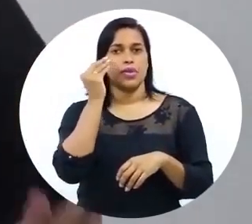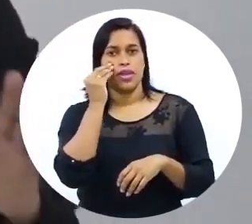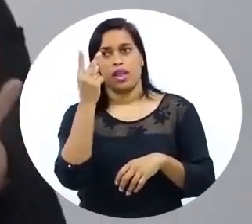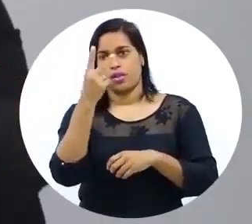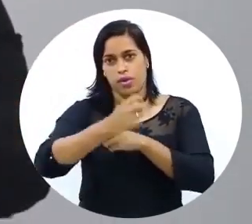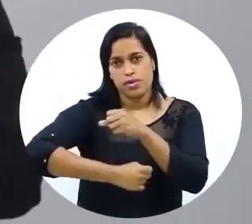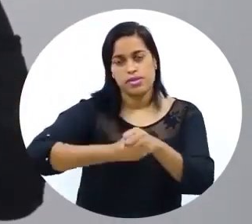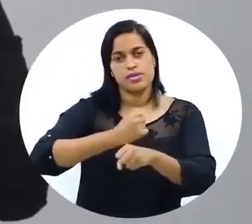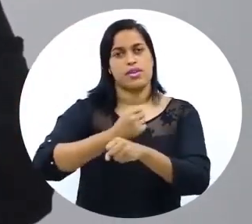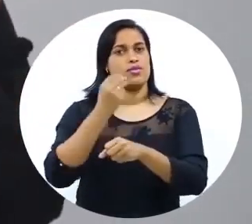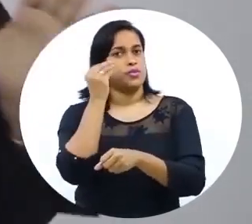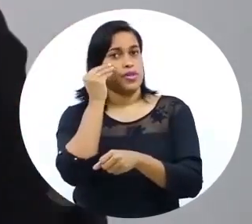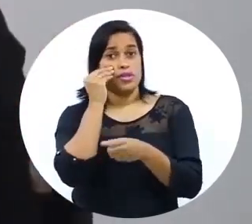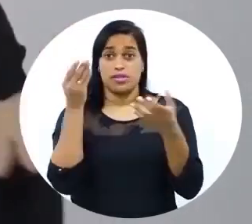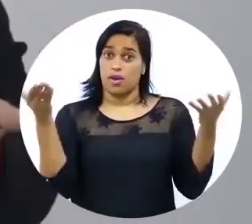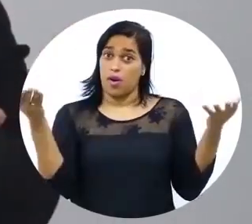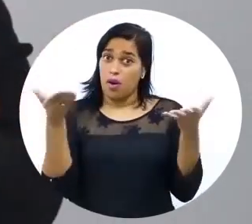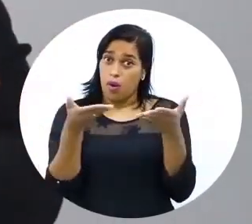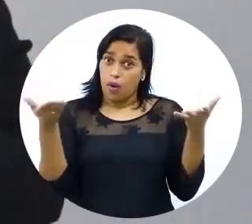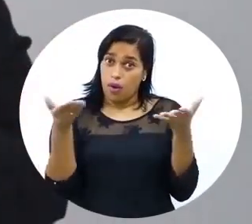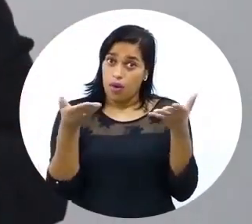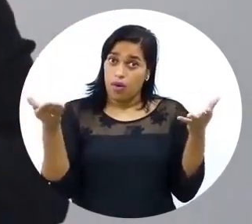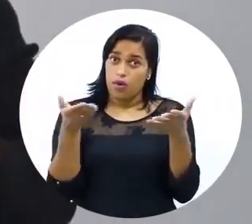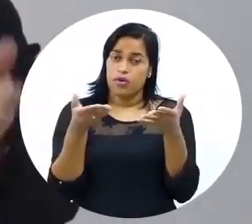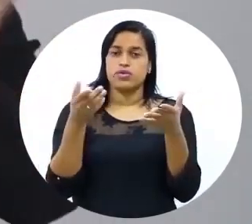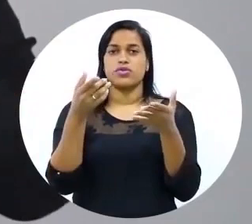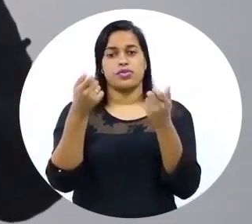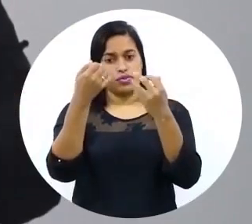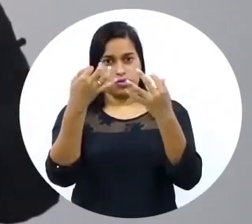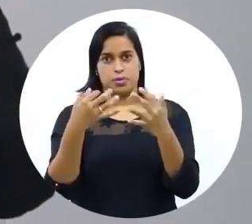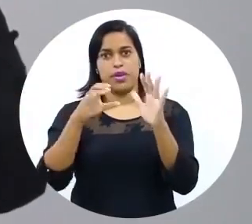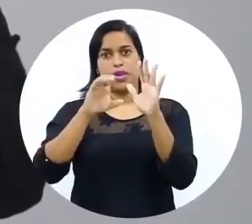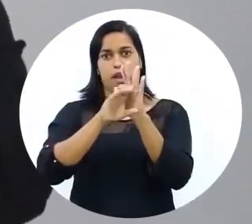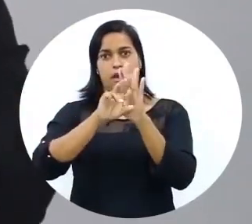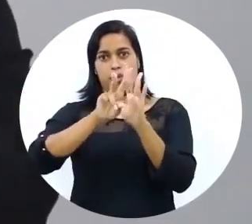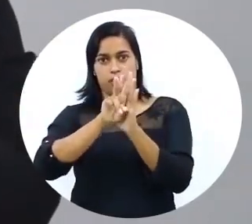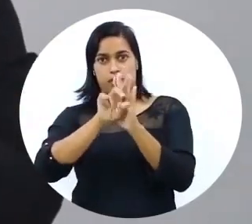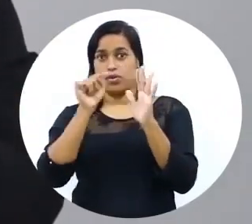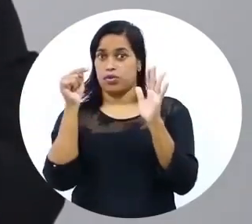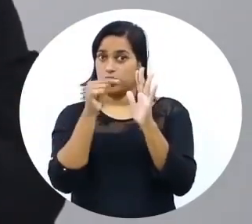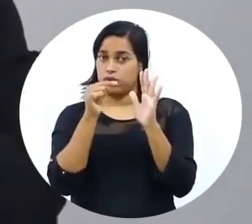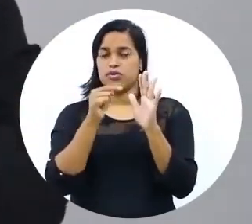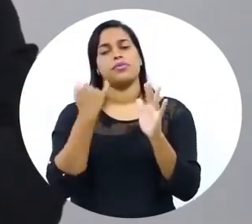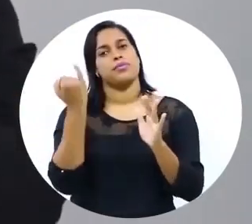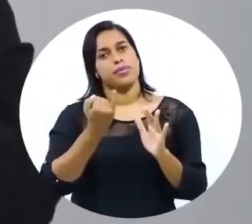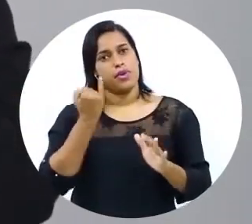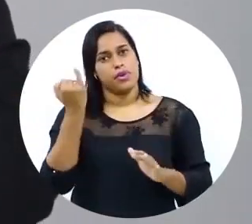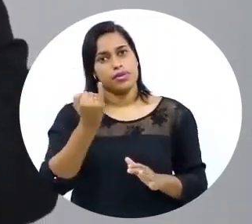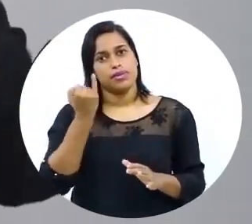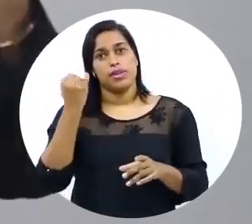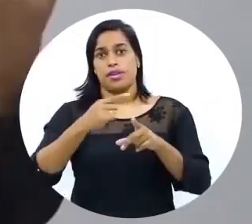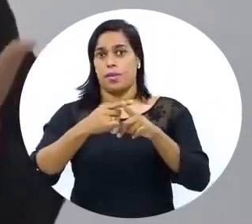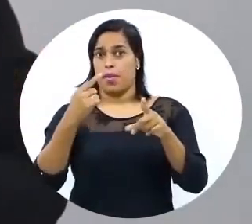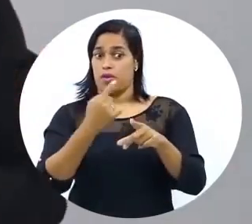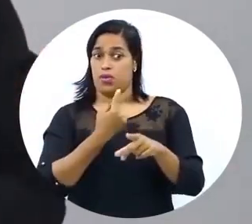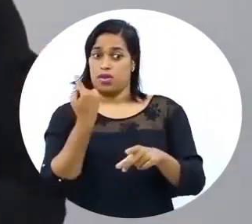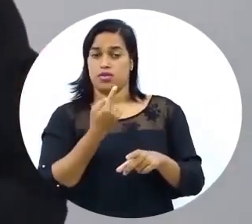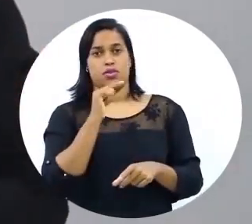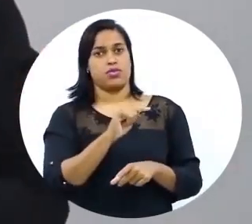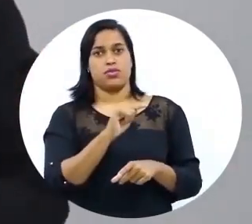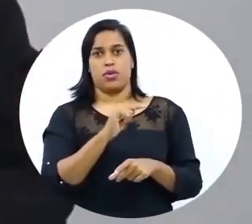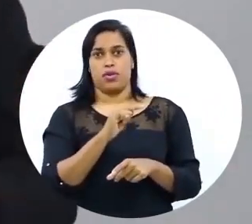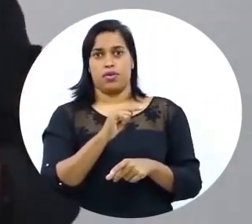anos de experiência. Hoje, daqui a pouco a gente vai falar sobre currículo, a gente vai ver que isso é um ponto importante, mas não é só o